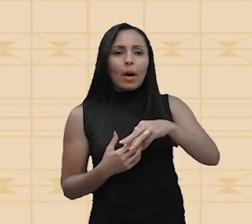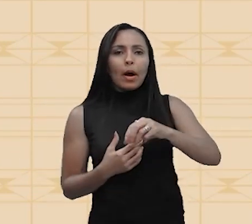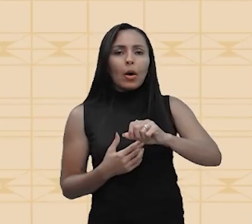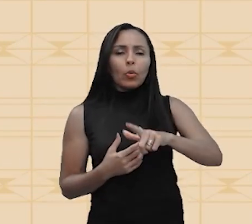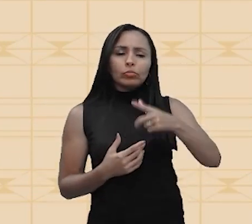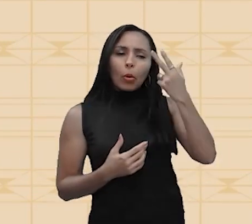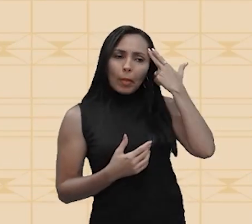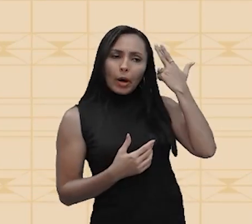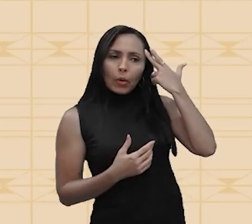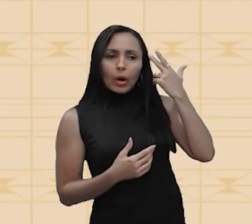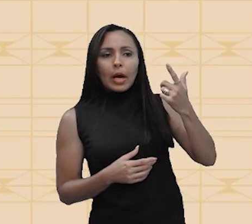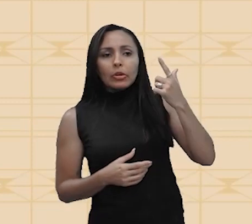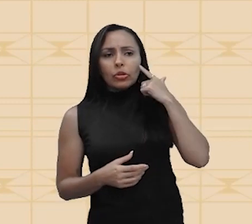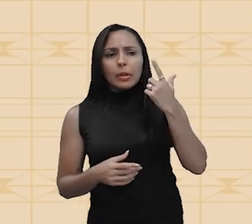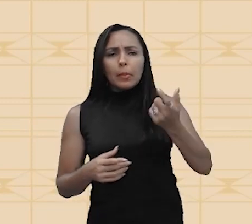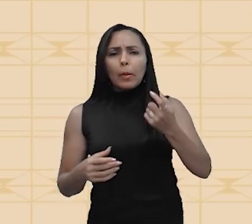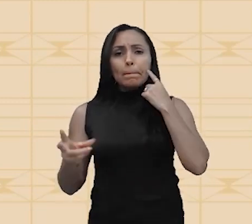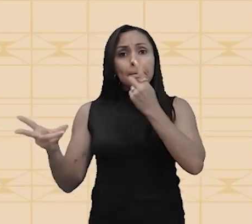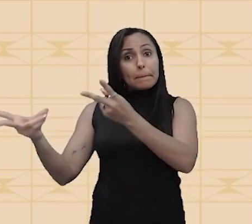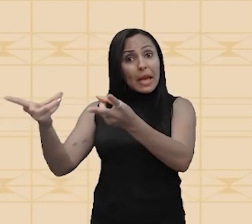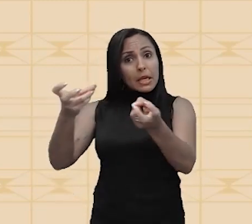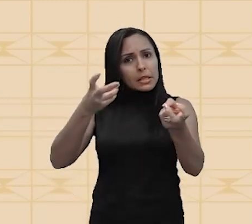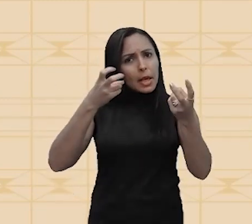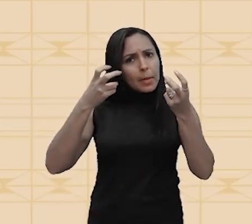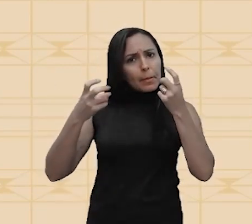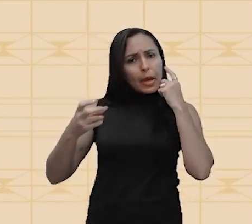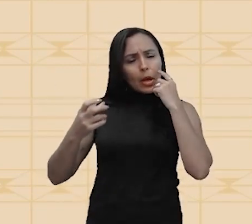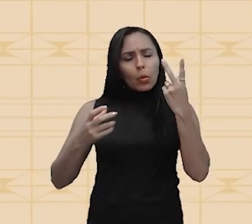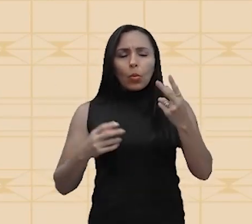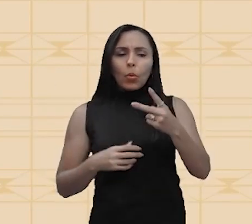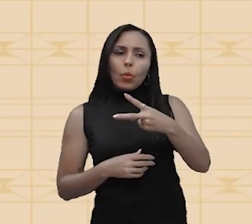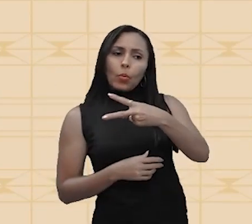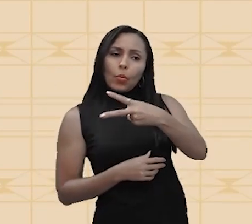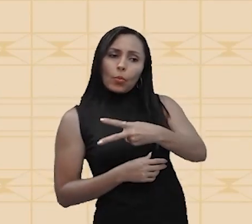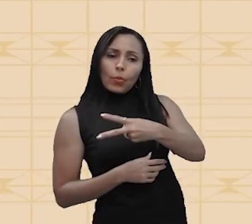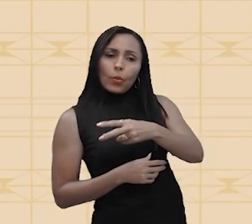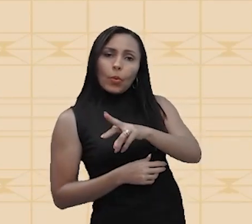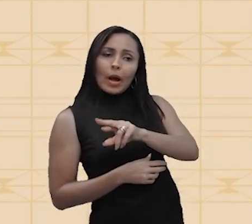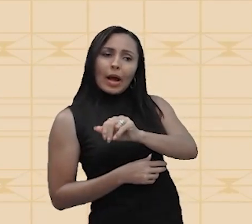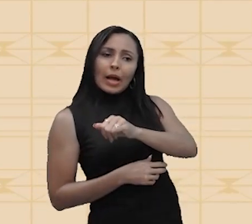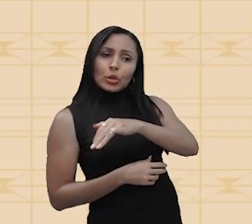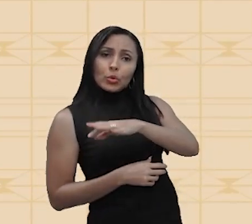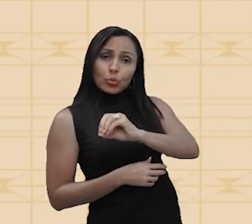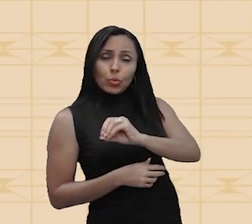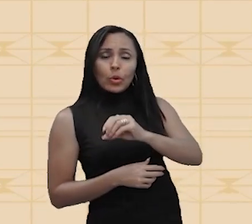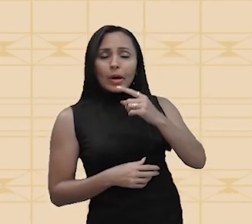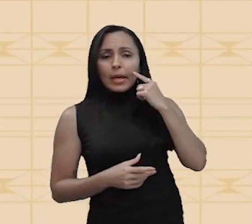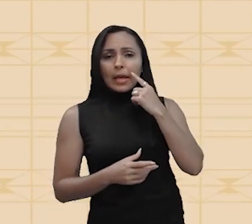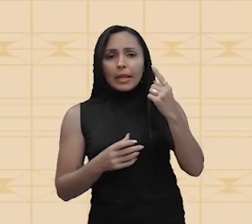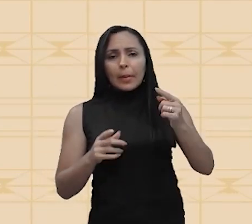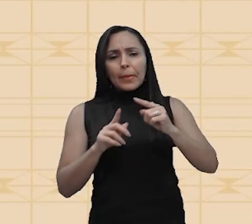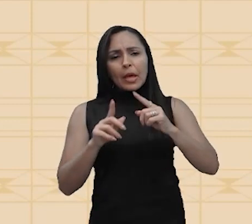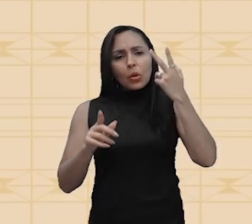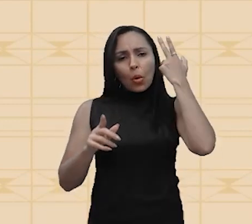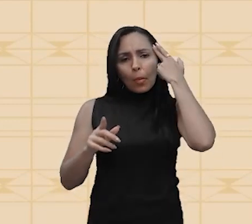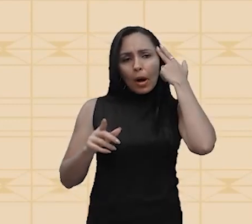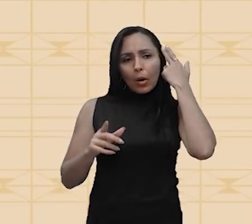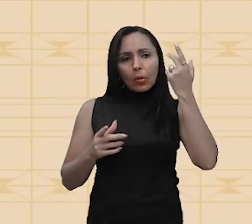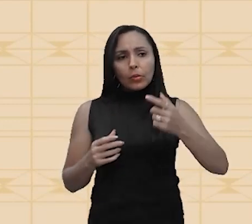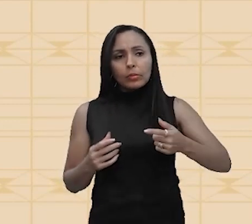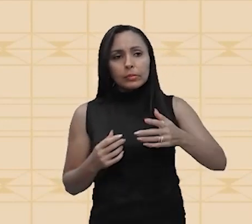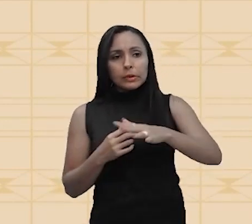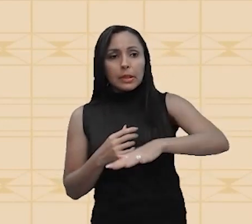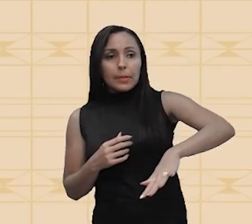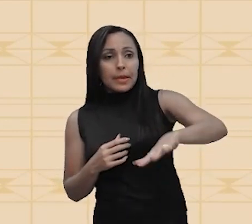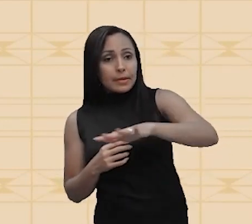maneira, a gente vai poder distinguir um ângulo entre o raio, né, a onda incidente e a reta normal. Dessa maneira, o raio, a